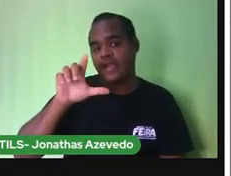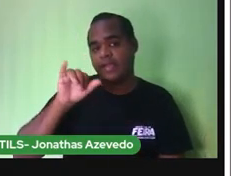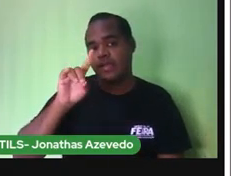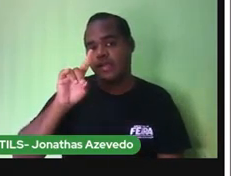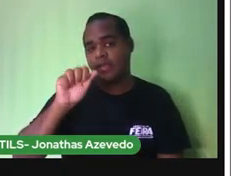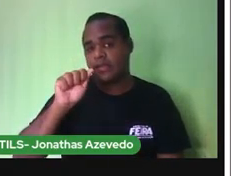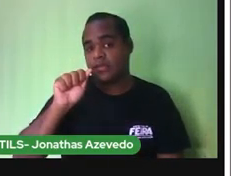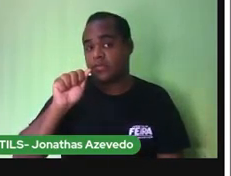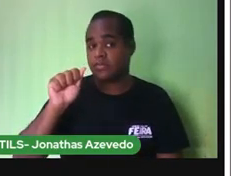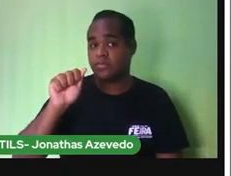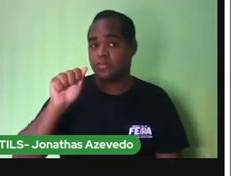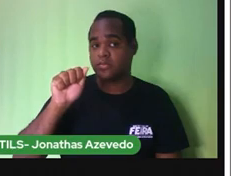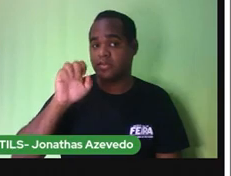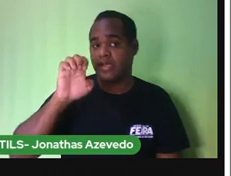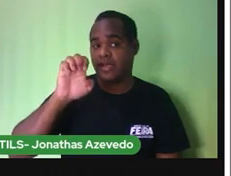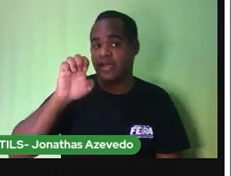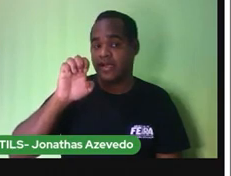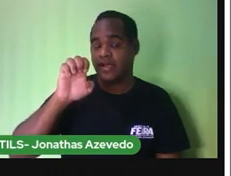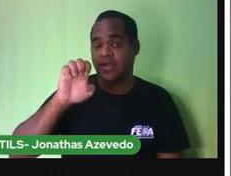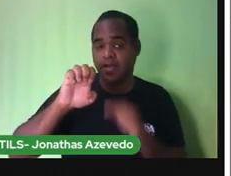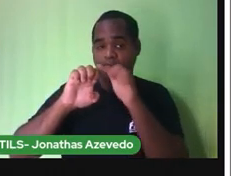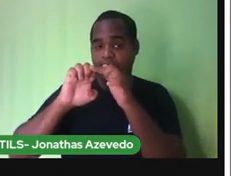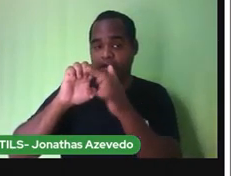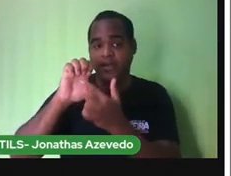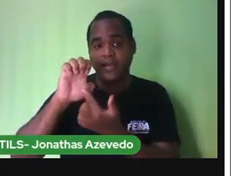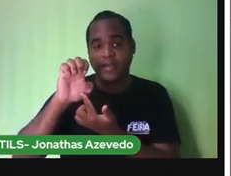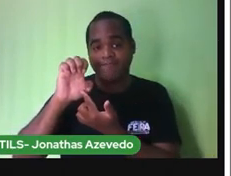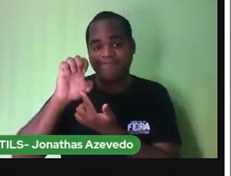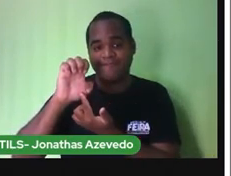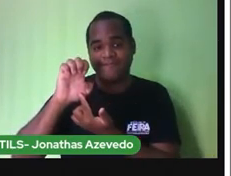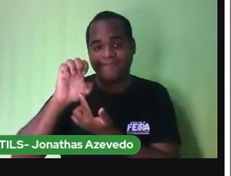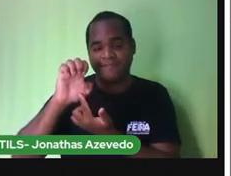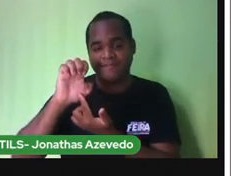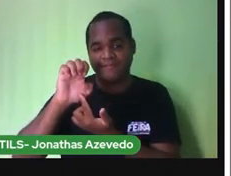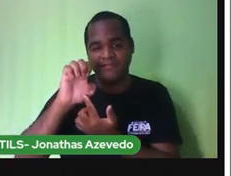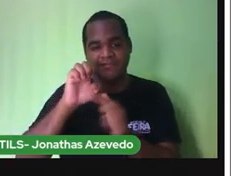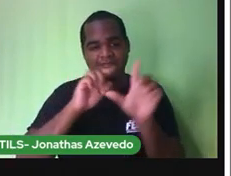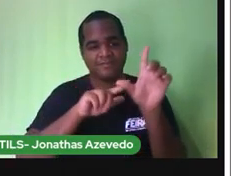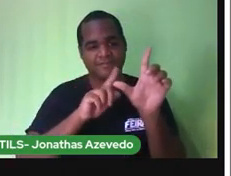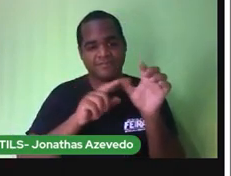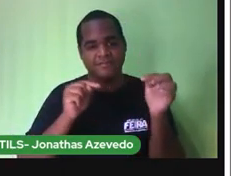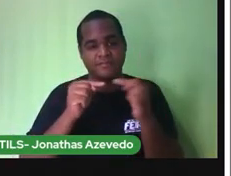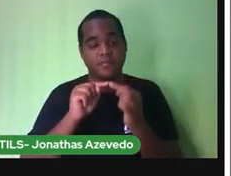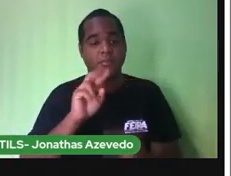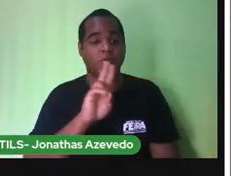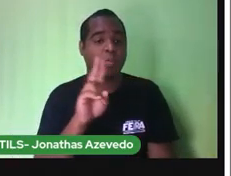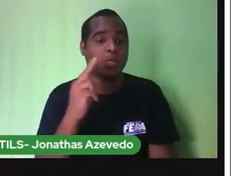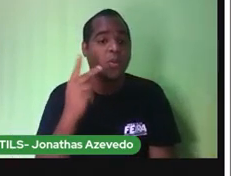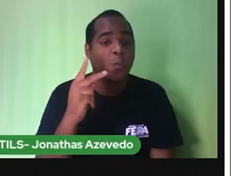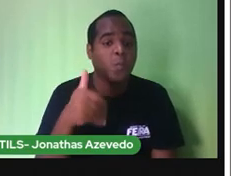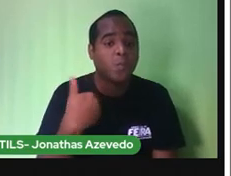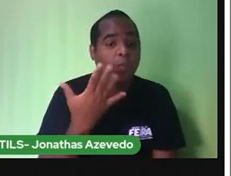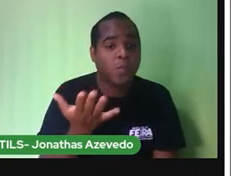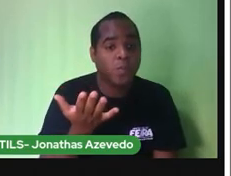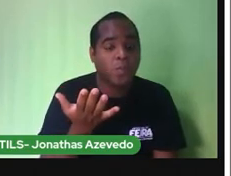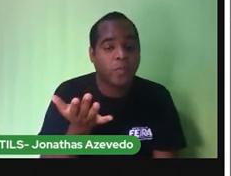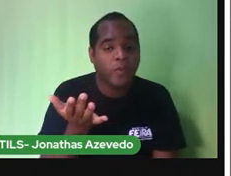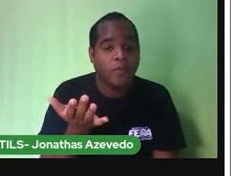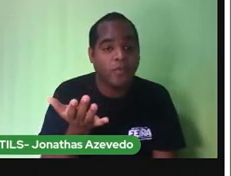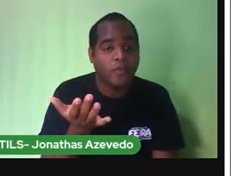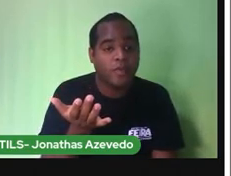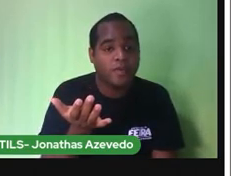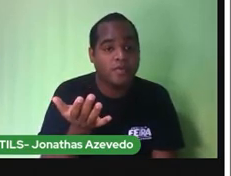Élida começa com a letrinha é e o seu nome Qual é o seu nome